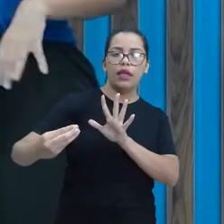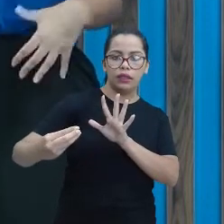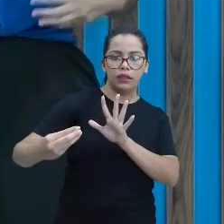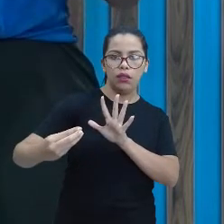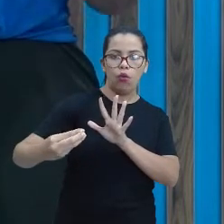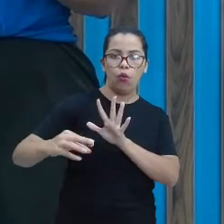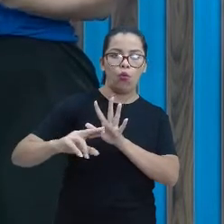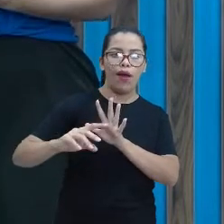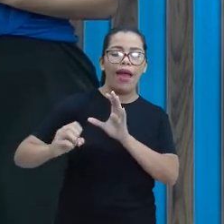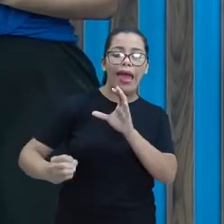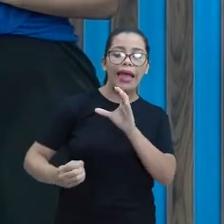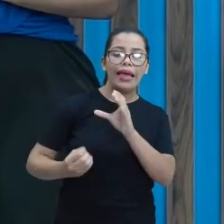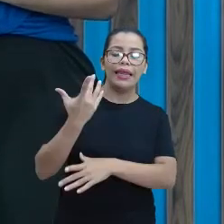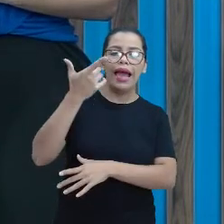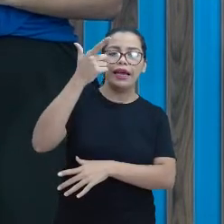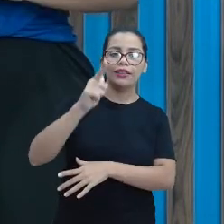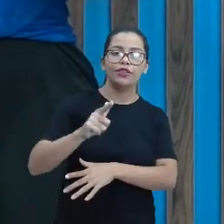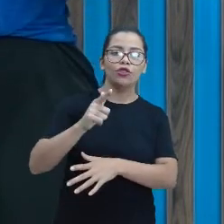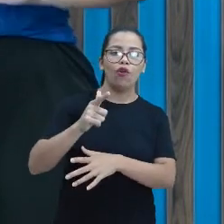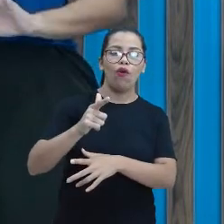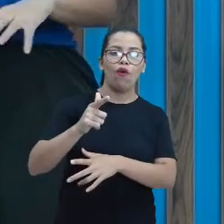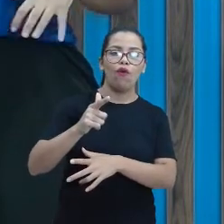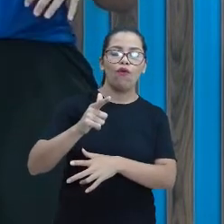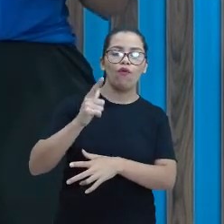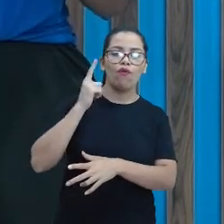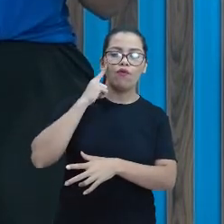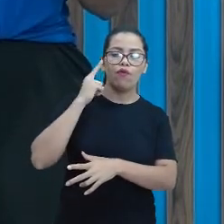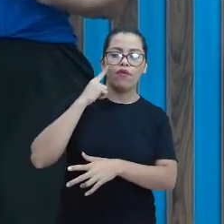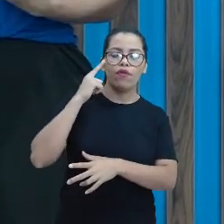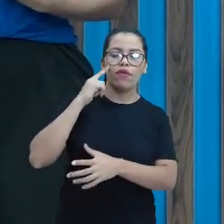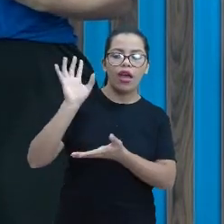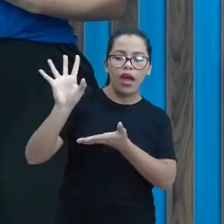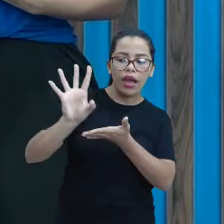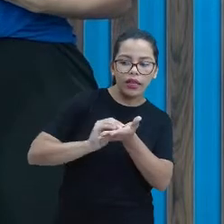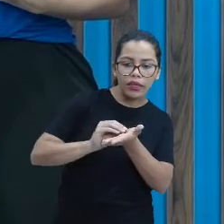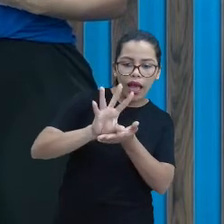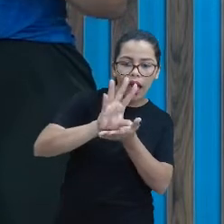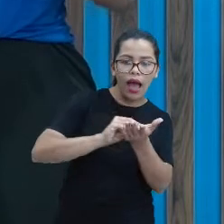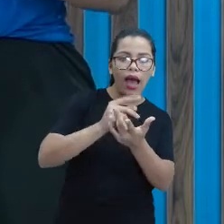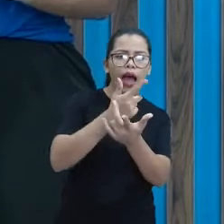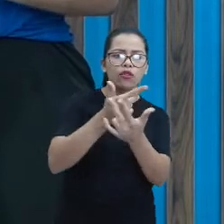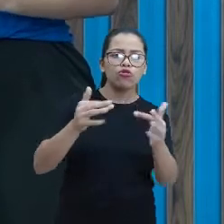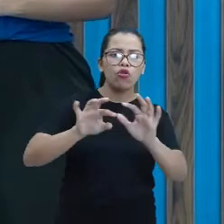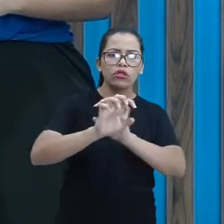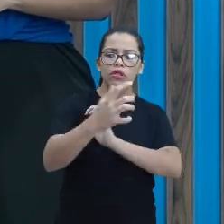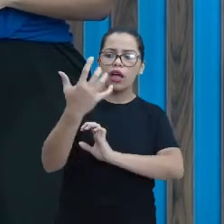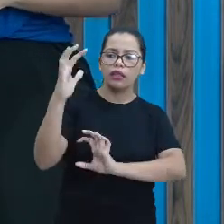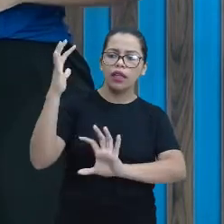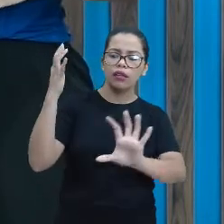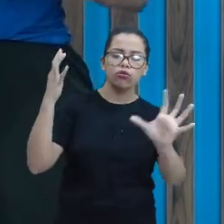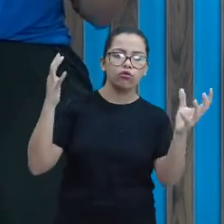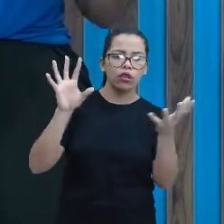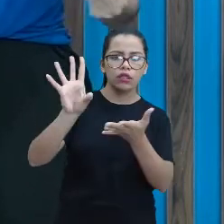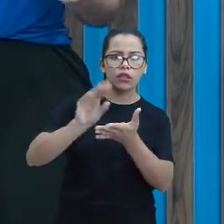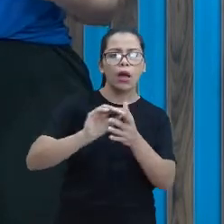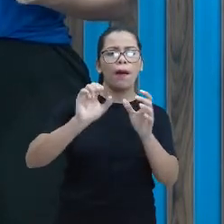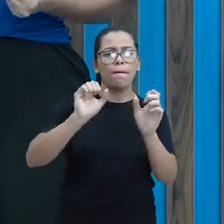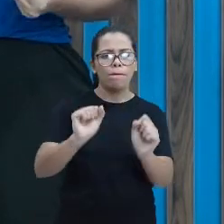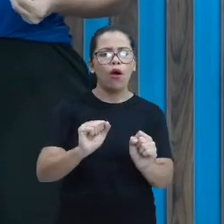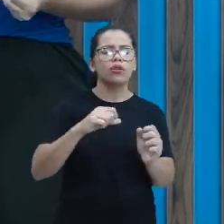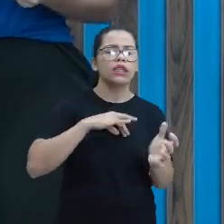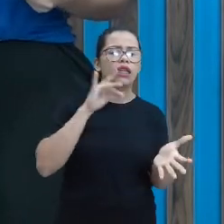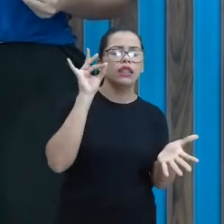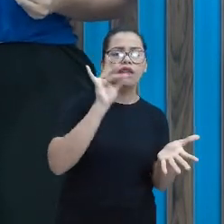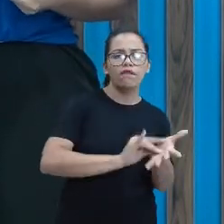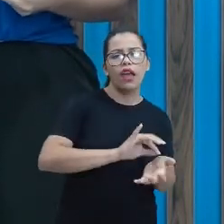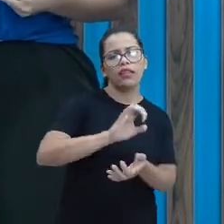recriação da natureza, mas é uma recriação livre. Então, ela tanto pode ter um pé no real, como ela pode ser